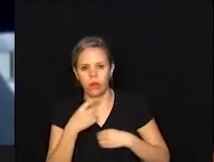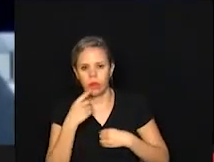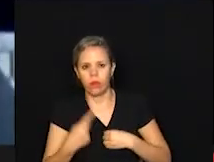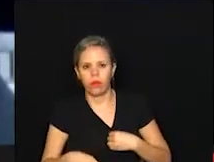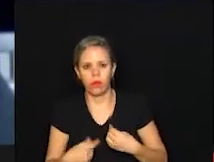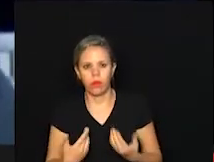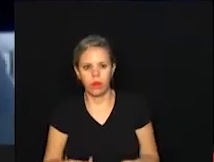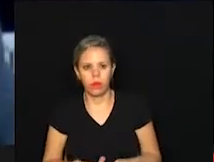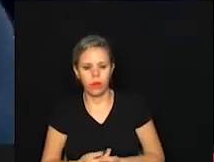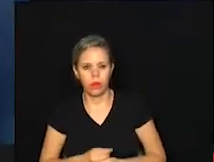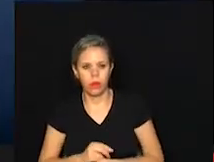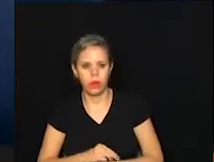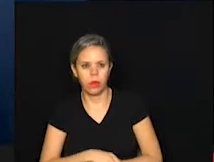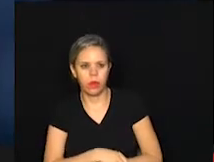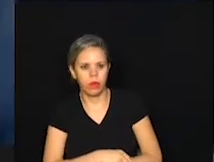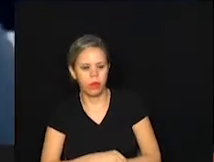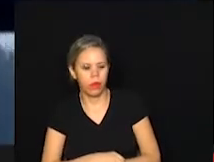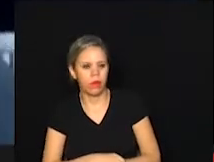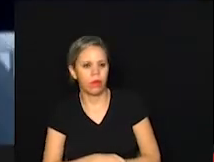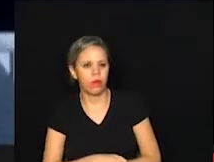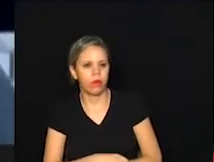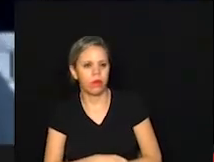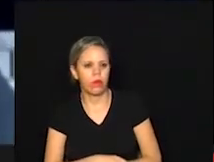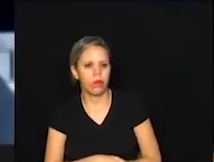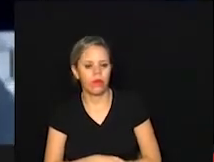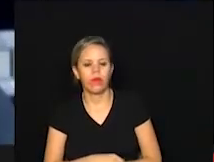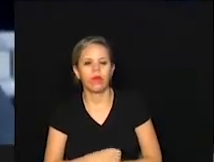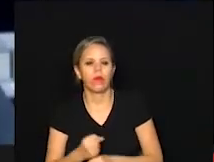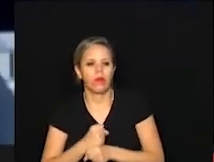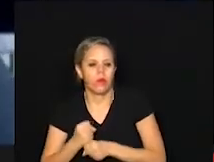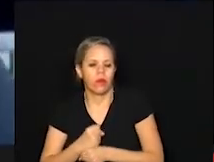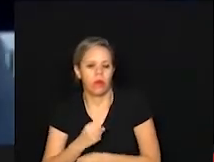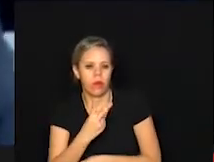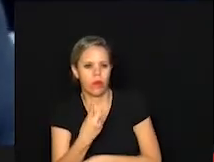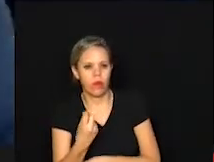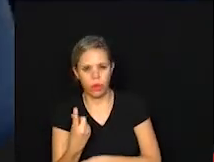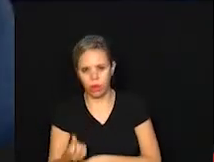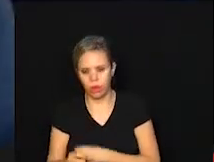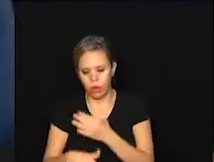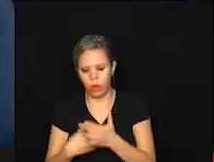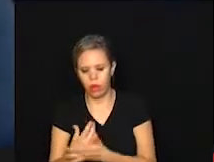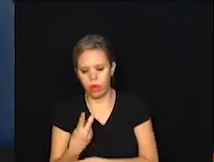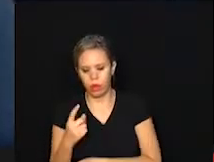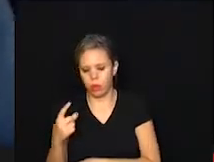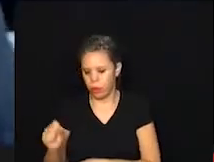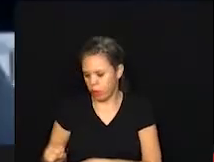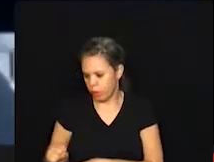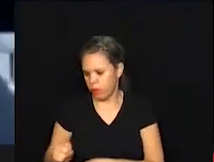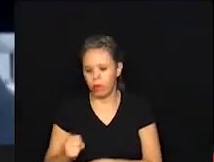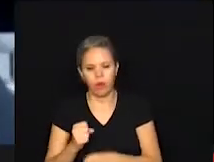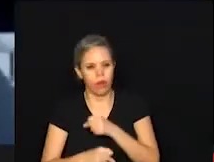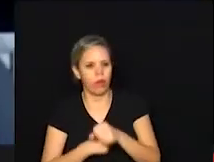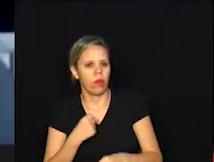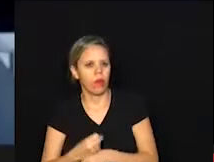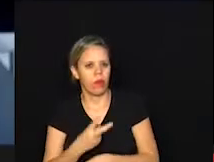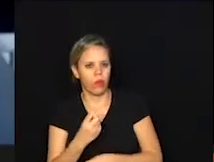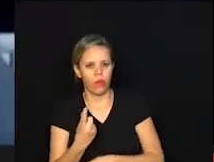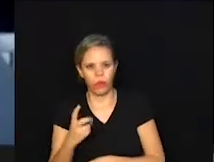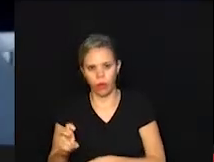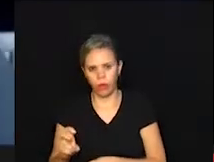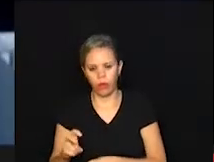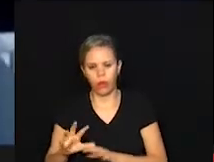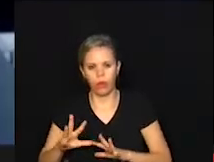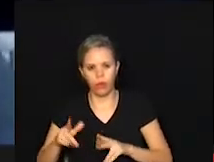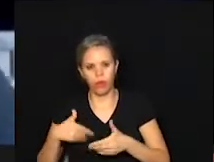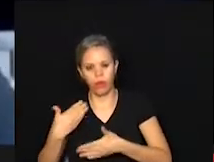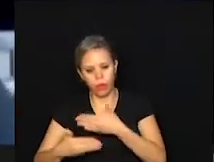né? Comunidade Negra de Campinas, biênio 16 e 18. Então, 2015, você vai ver todo o passo